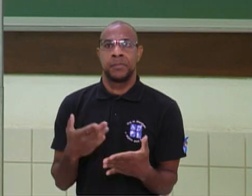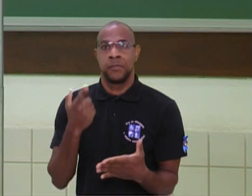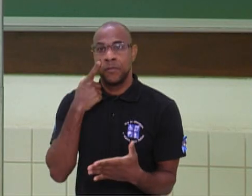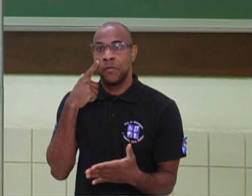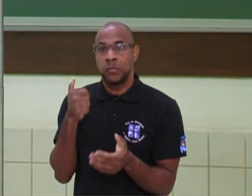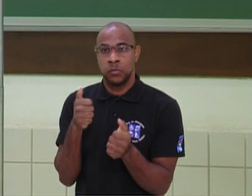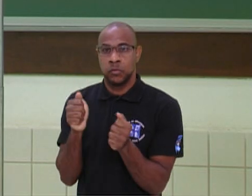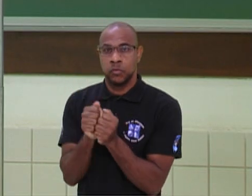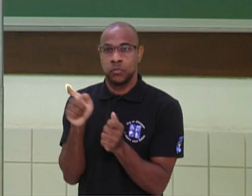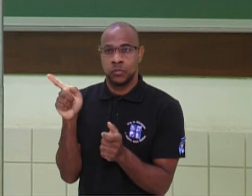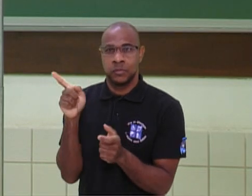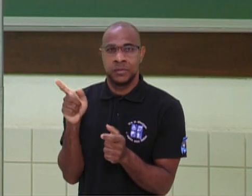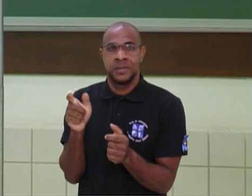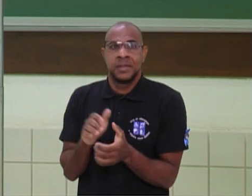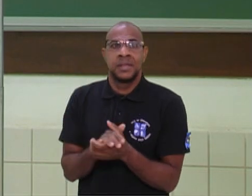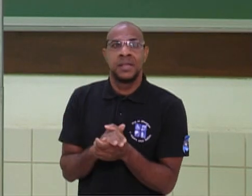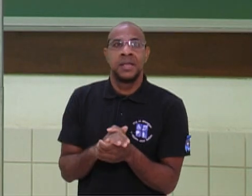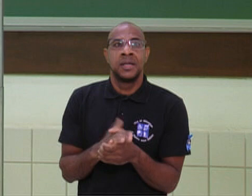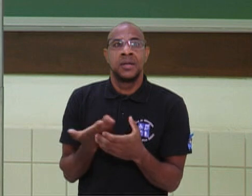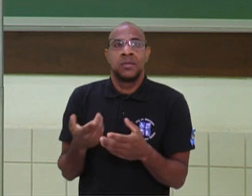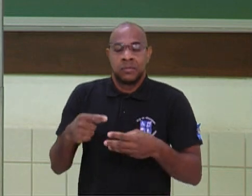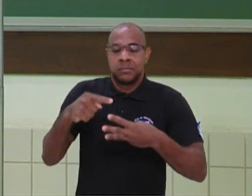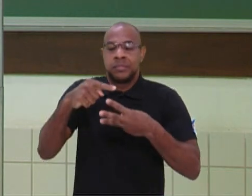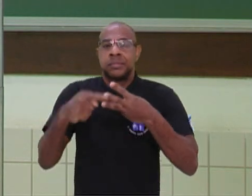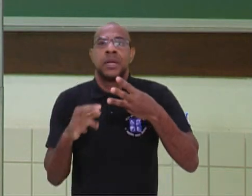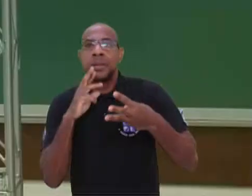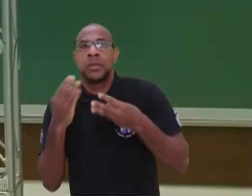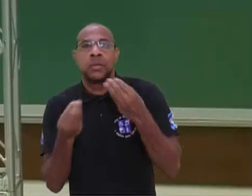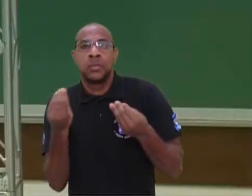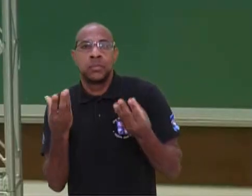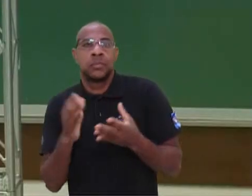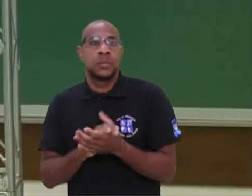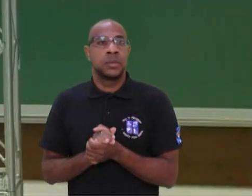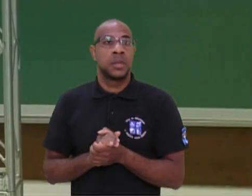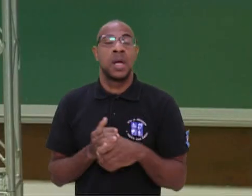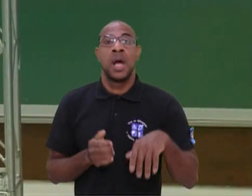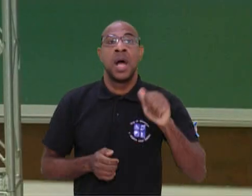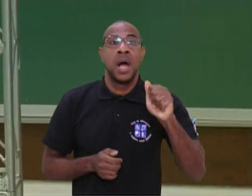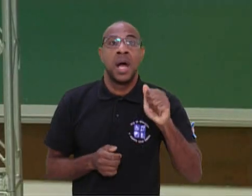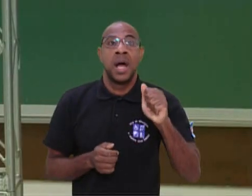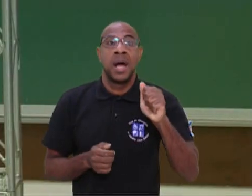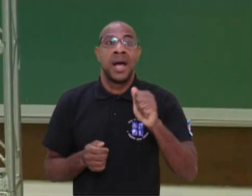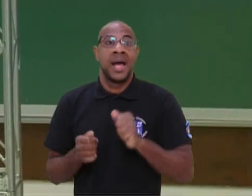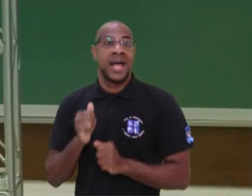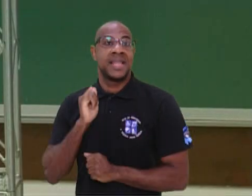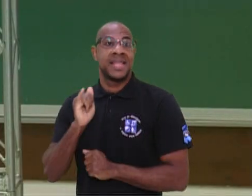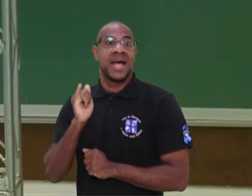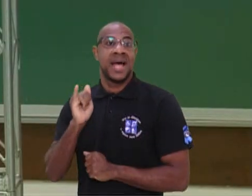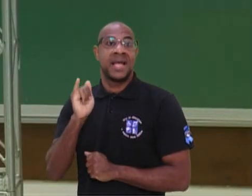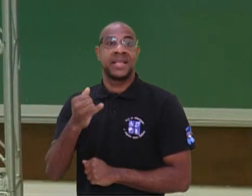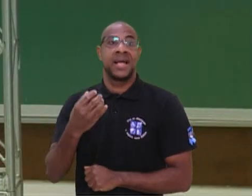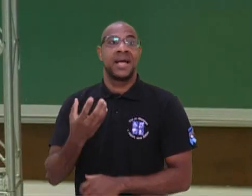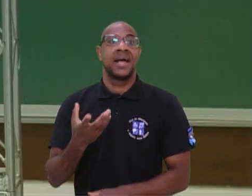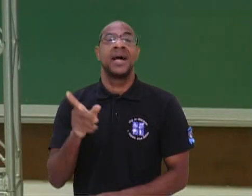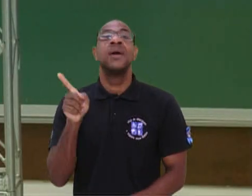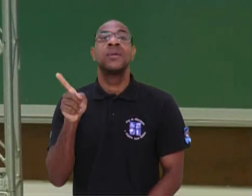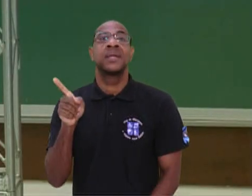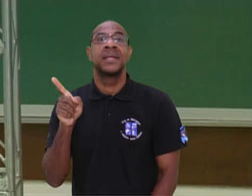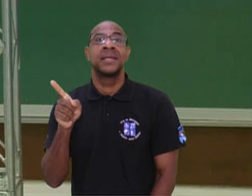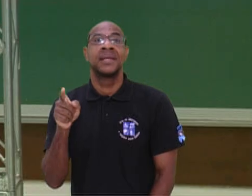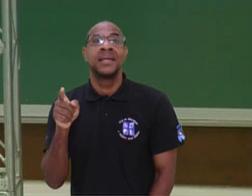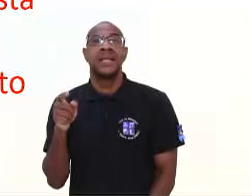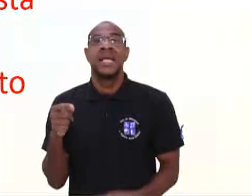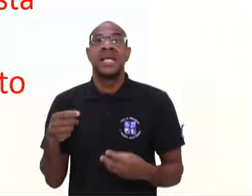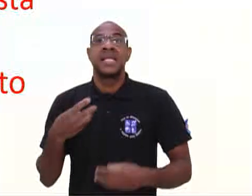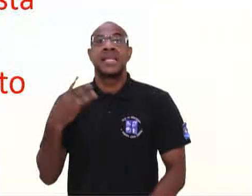Vamos junto, minha gente. Quais são as hipóteses de resposta? Pois bem, letra A, narrador onisciente em terceira pessoa. A gente